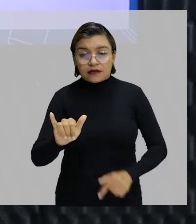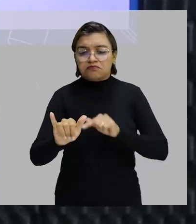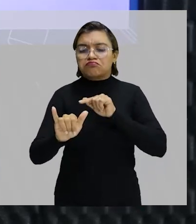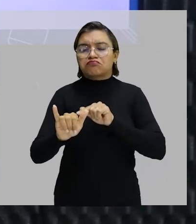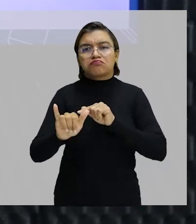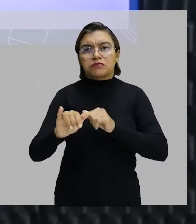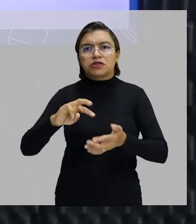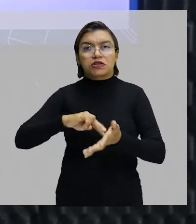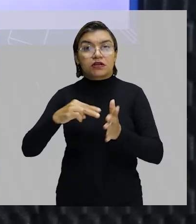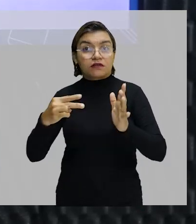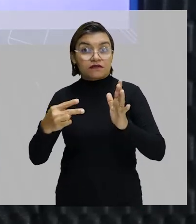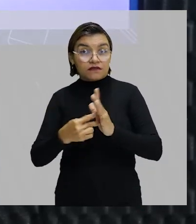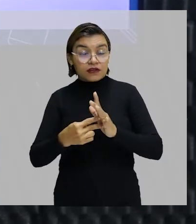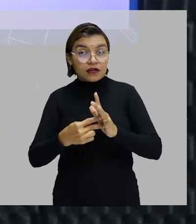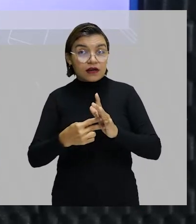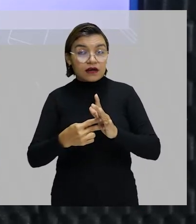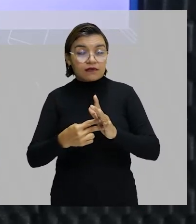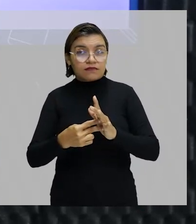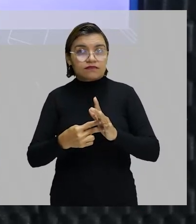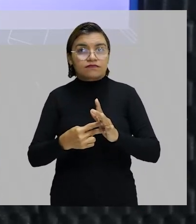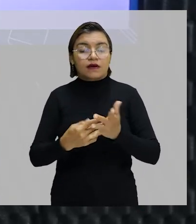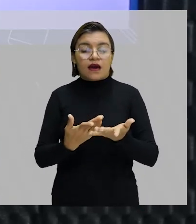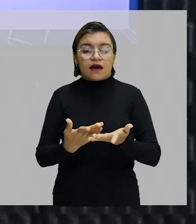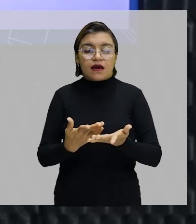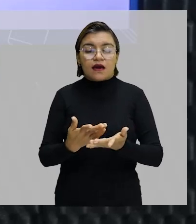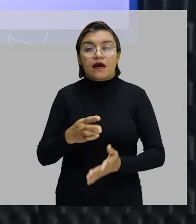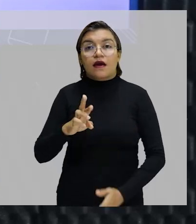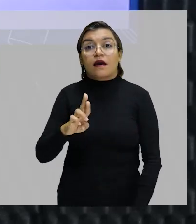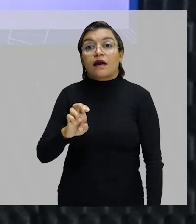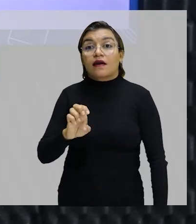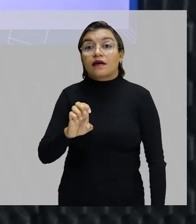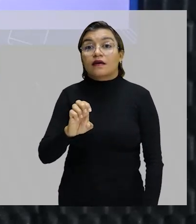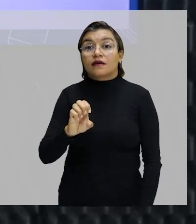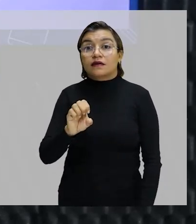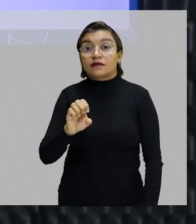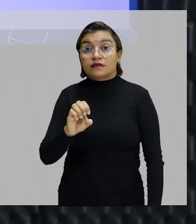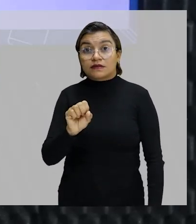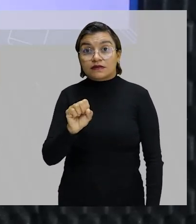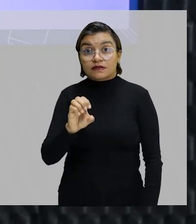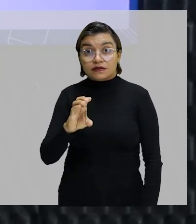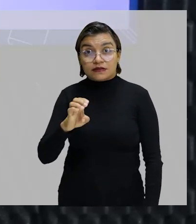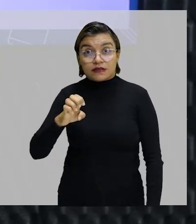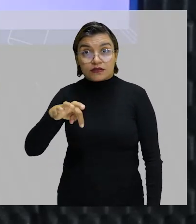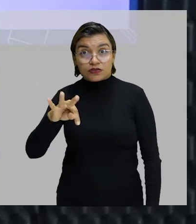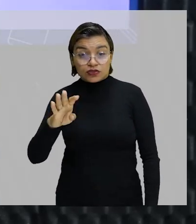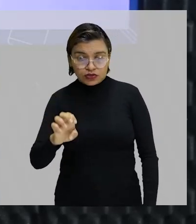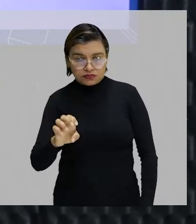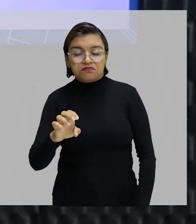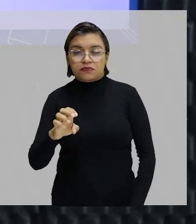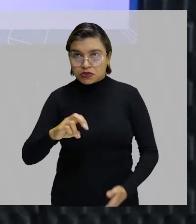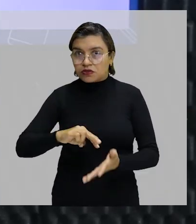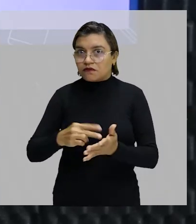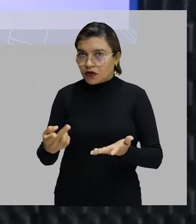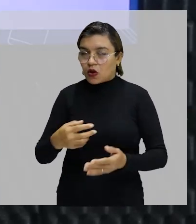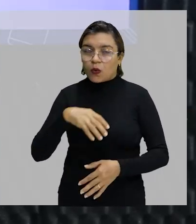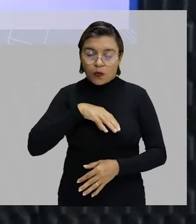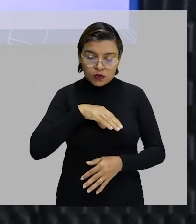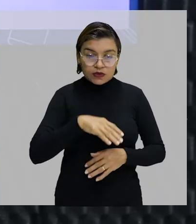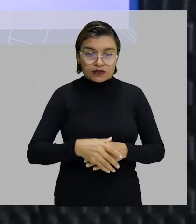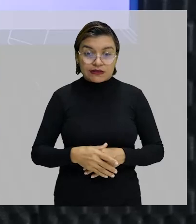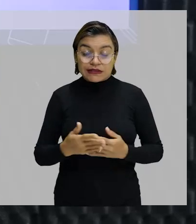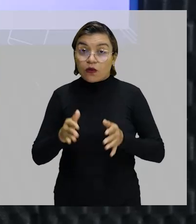ou recém-finalizada. Tá? E aí, nesse caso, nós podemos ver alguns advérbios. O foco não é exatamente